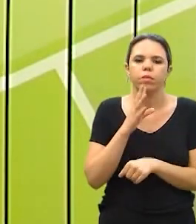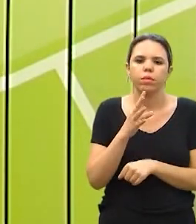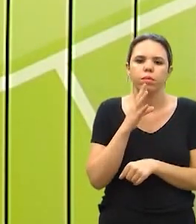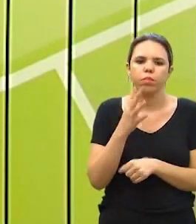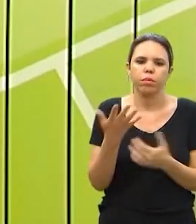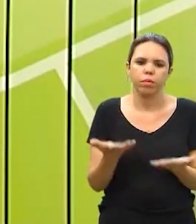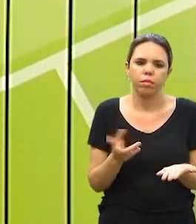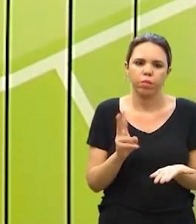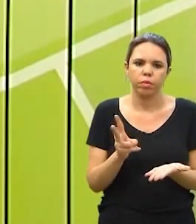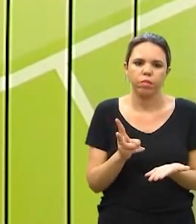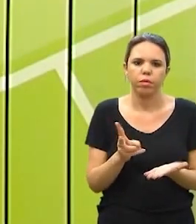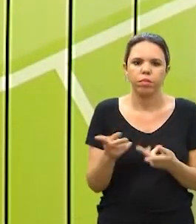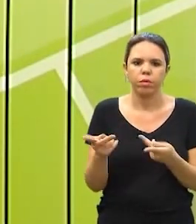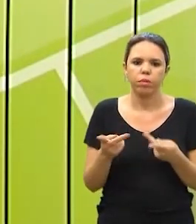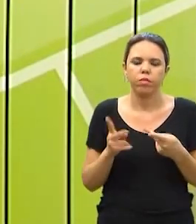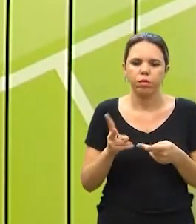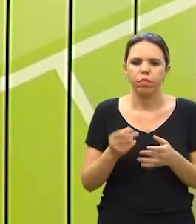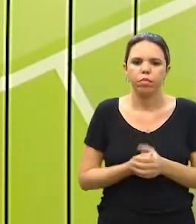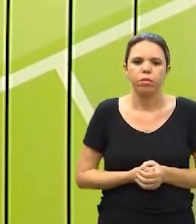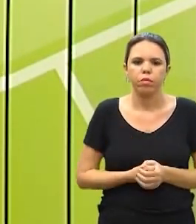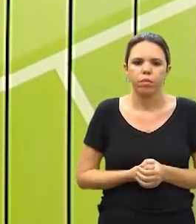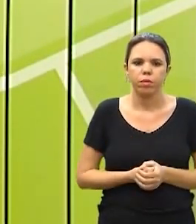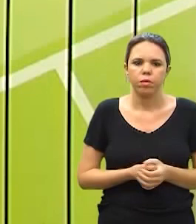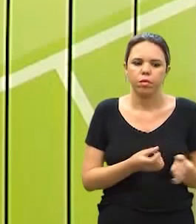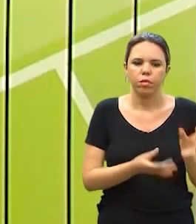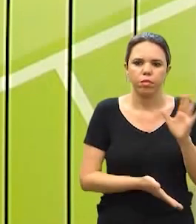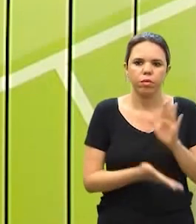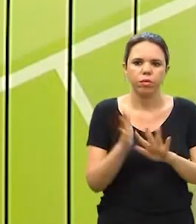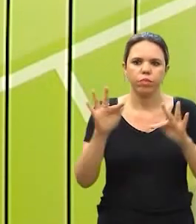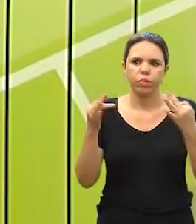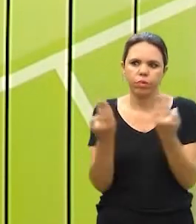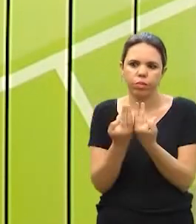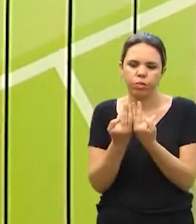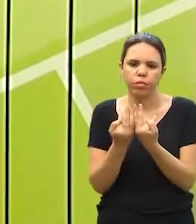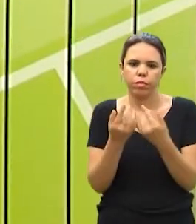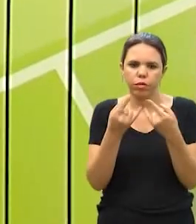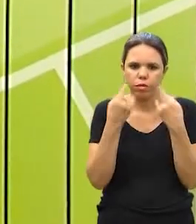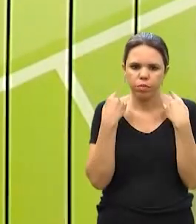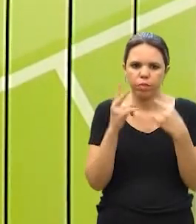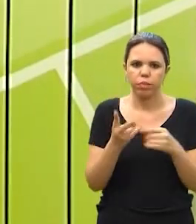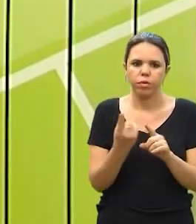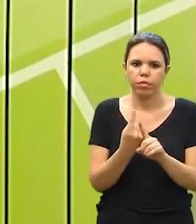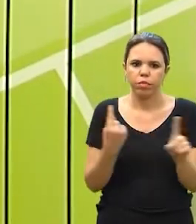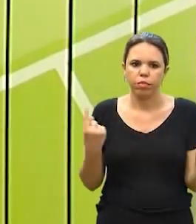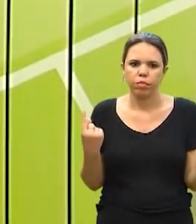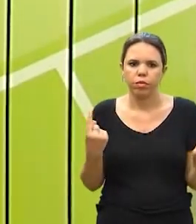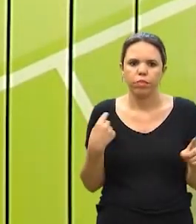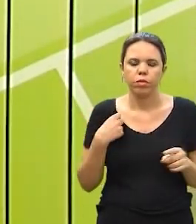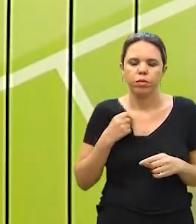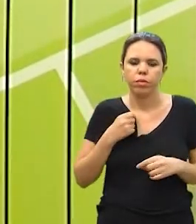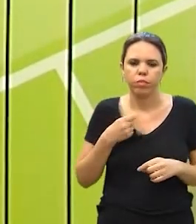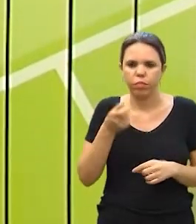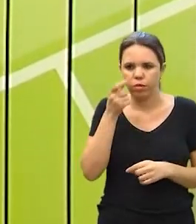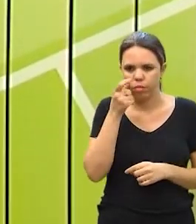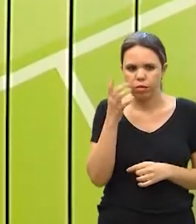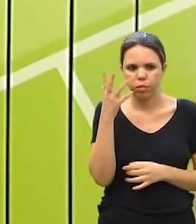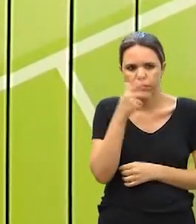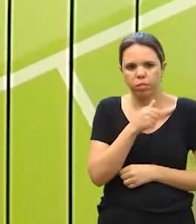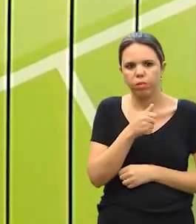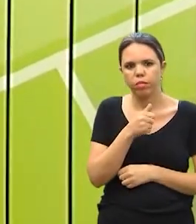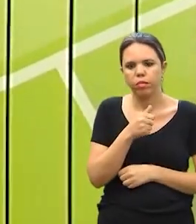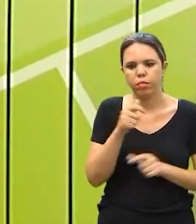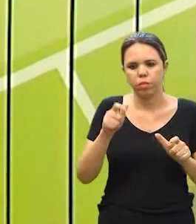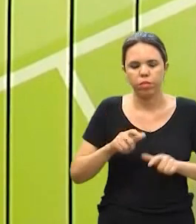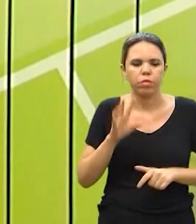Então, sempre aquele convite de sempre, saiu, foi com a família, sempre com máscara, com distanciamento social, mas viu uma cena bonita de um